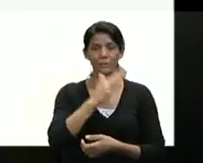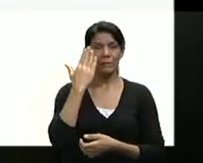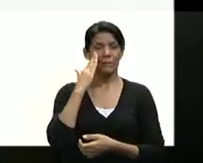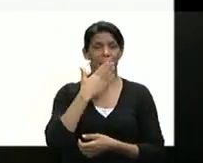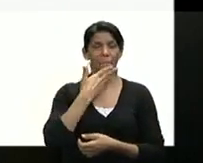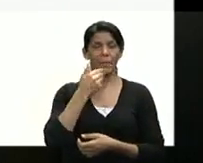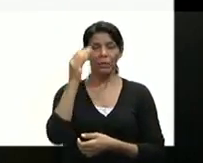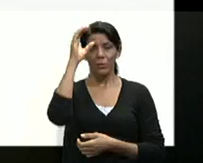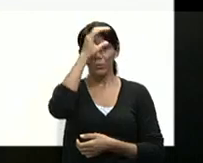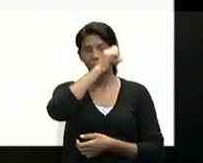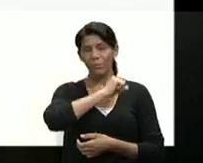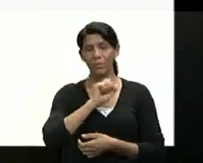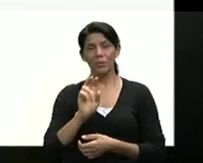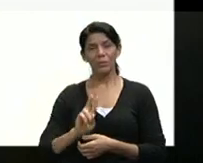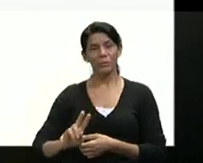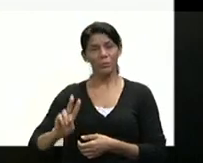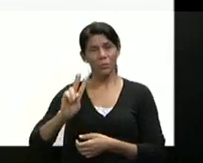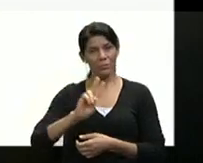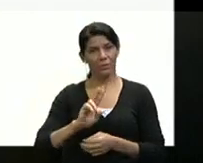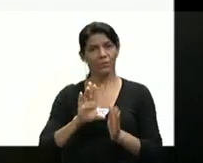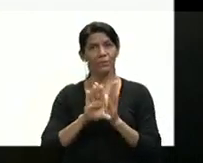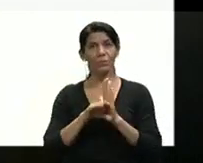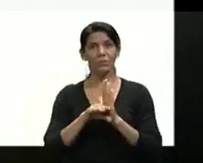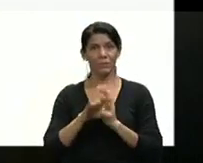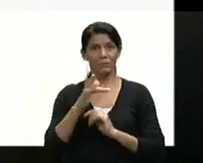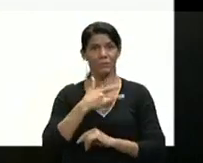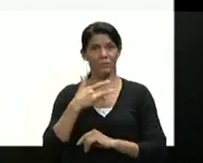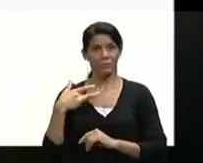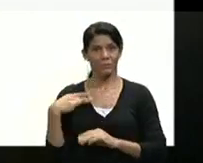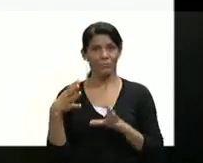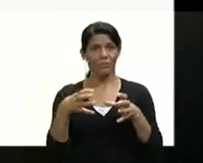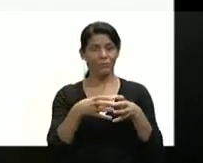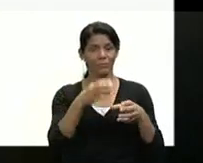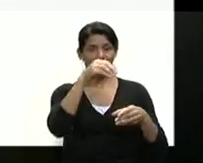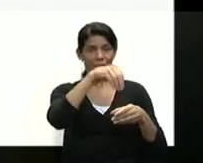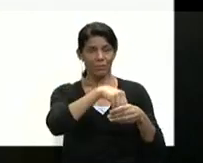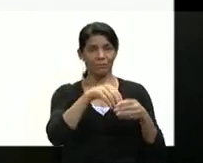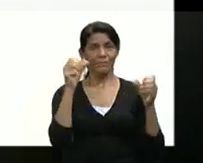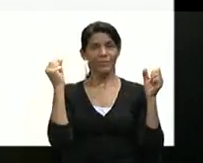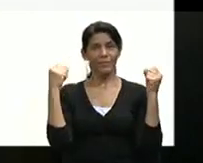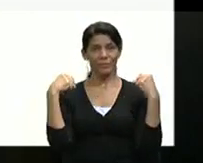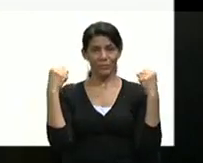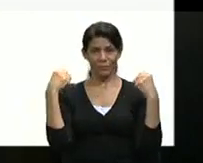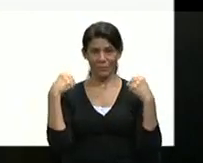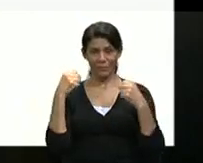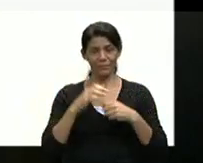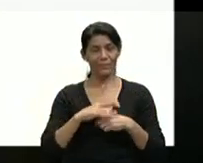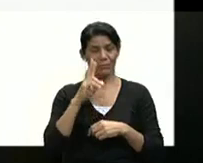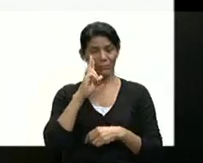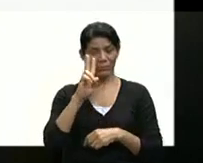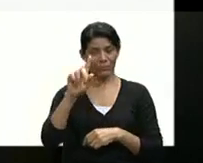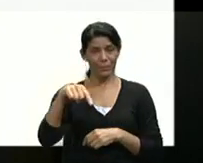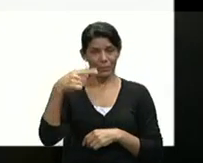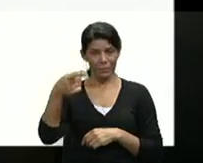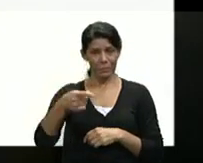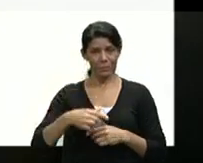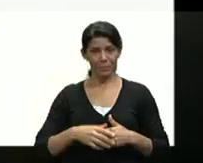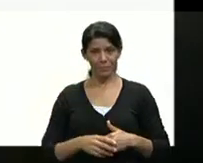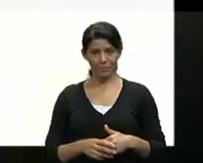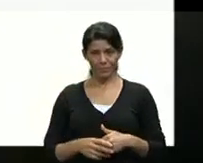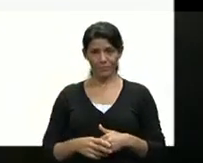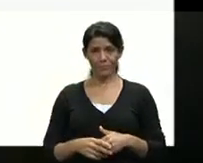entender, compreender e aplicar os conceitos da saúde coletiva na educação física. Então já vamos para o próximo slide para a